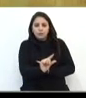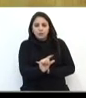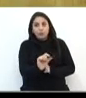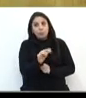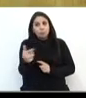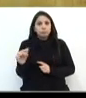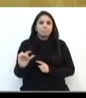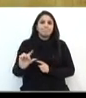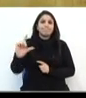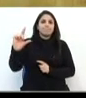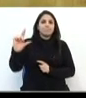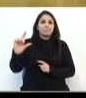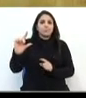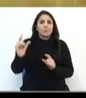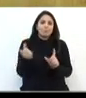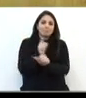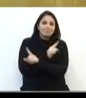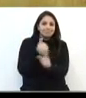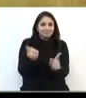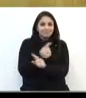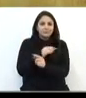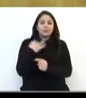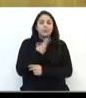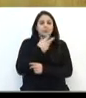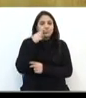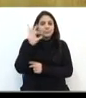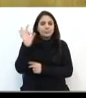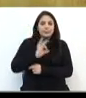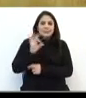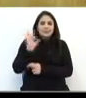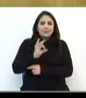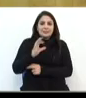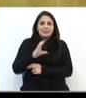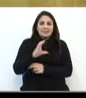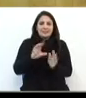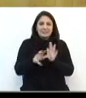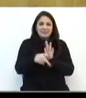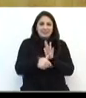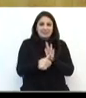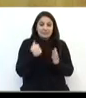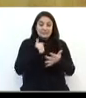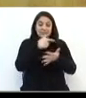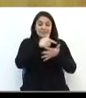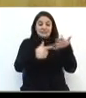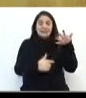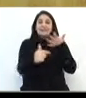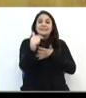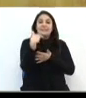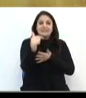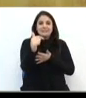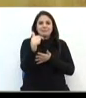nós acompanhamos detidamente alguns índices criminais. Nós separamos 7